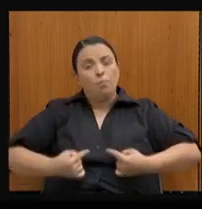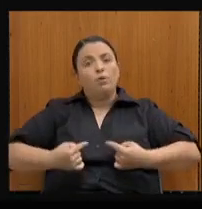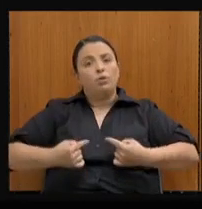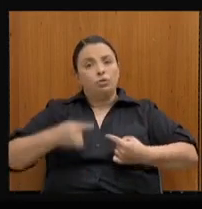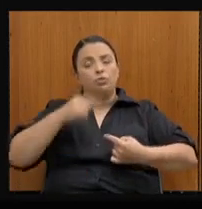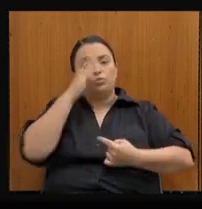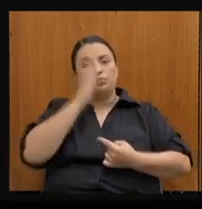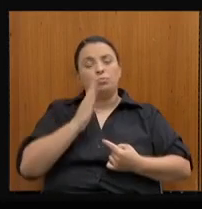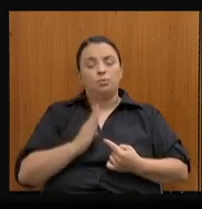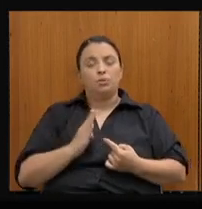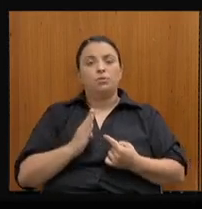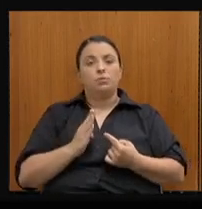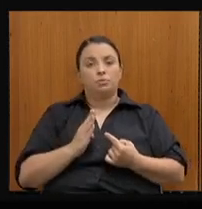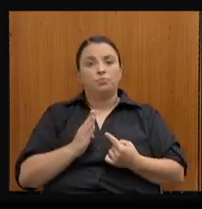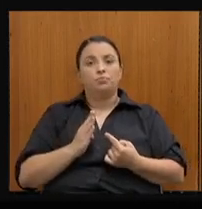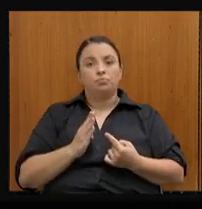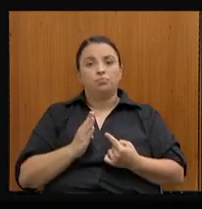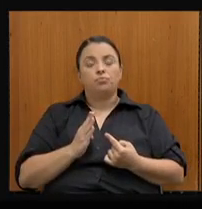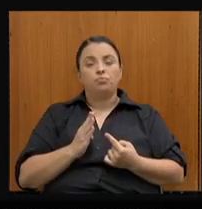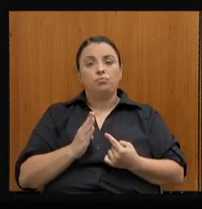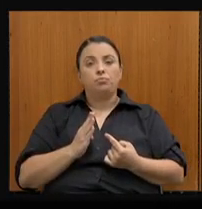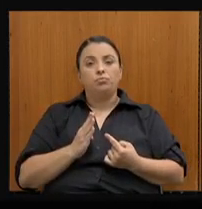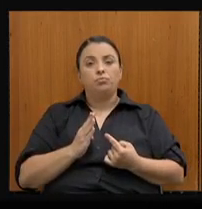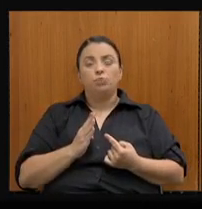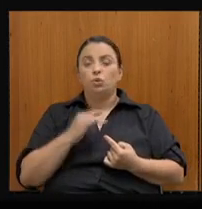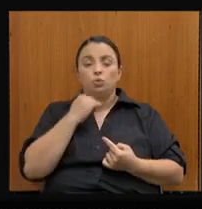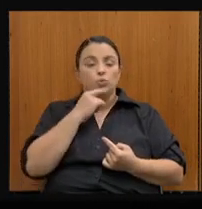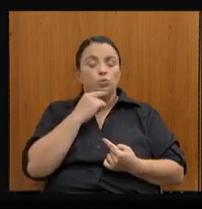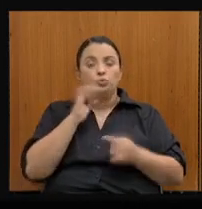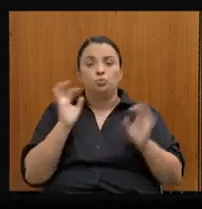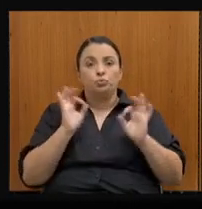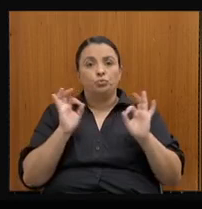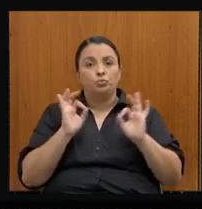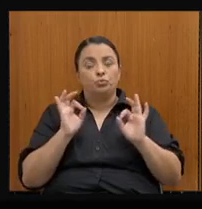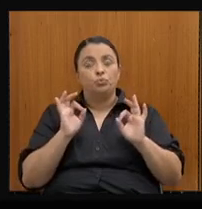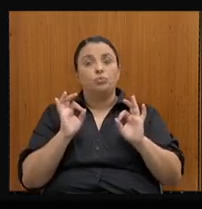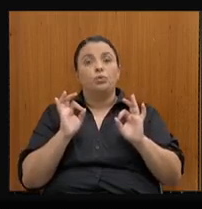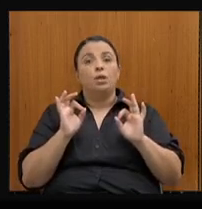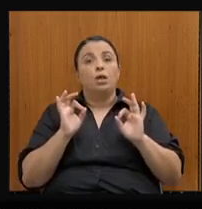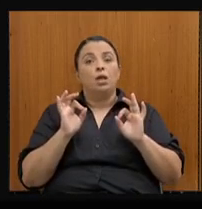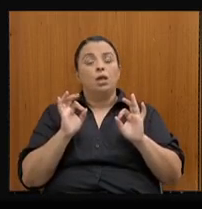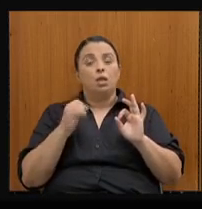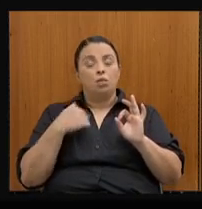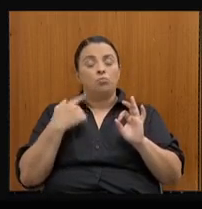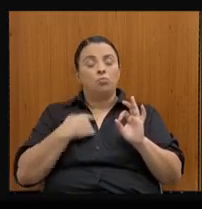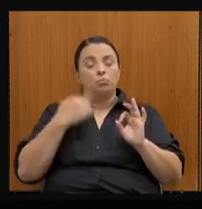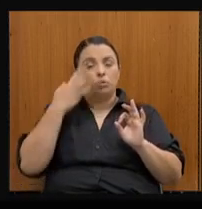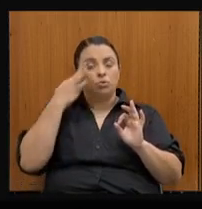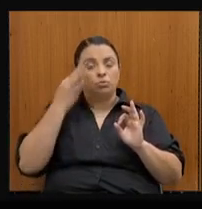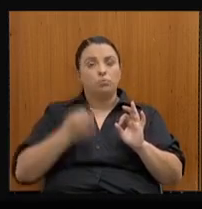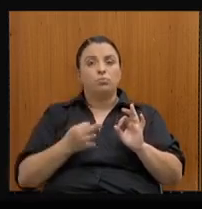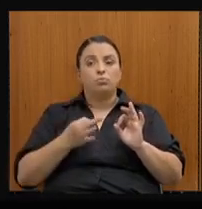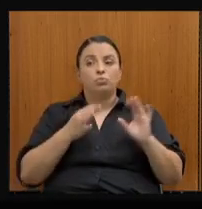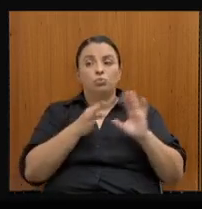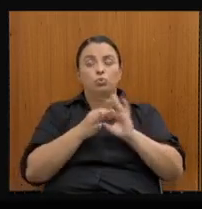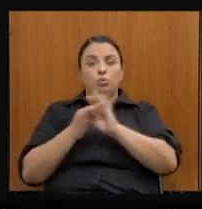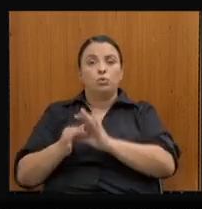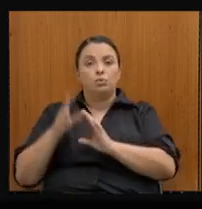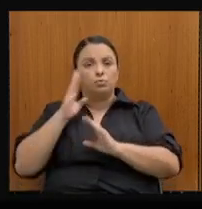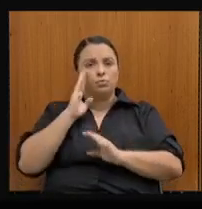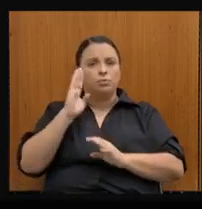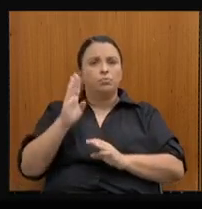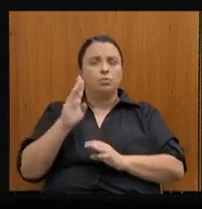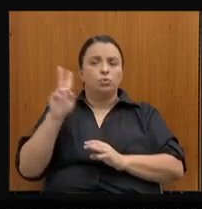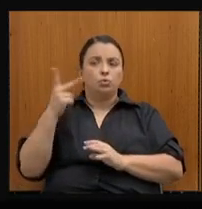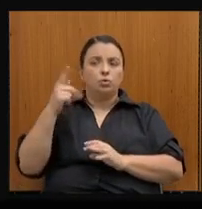não tem nem quis personaliza a respeito disso mas não sei dentro do contexto principal